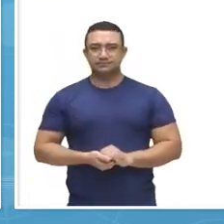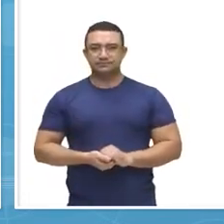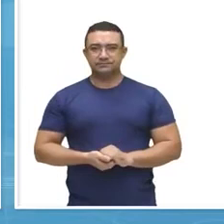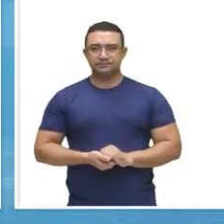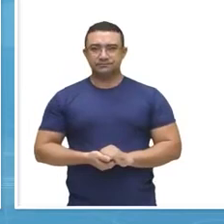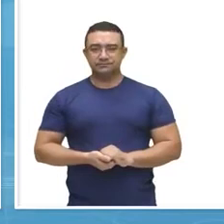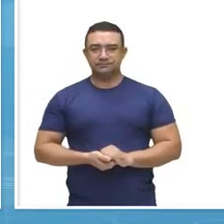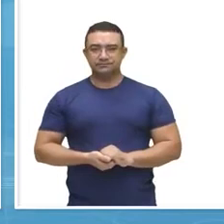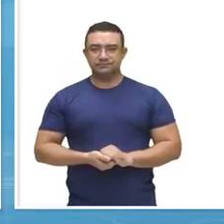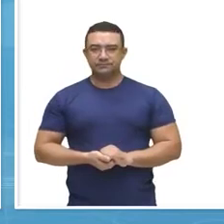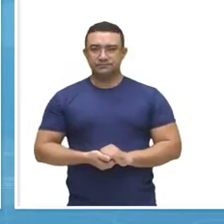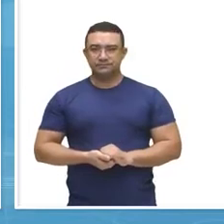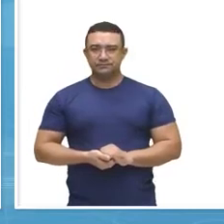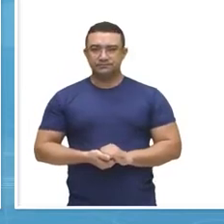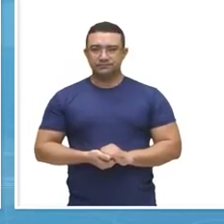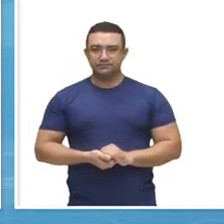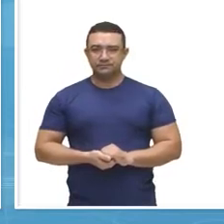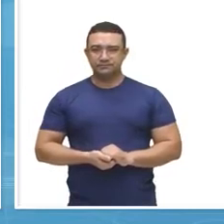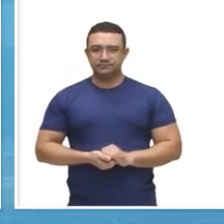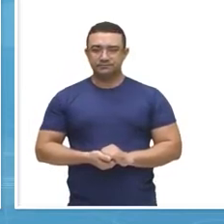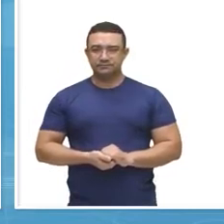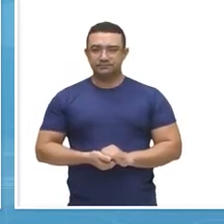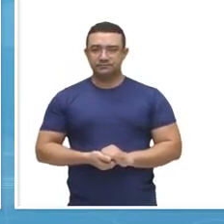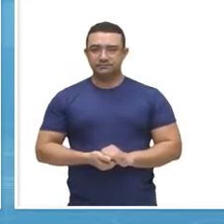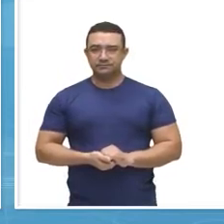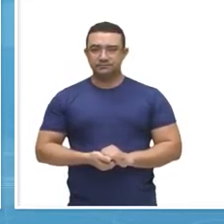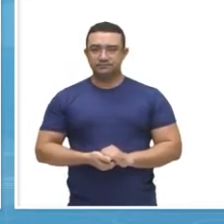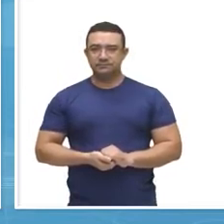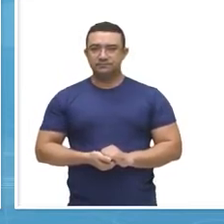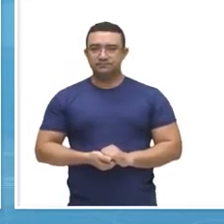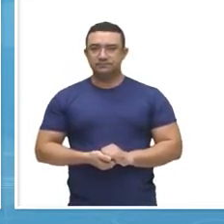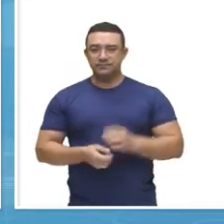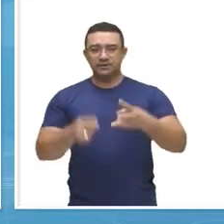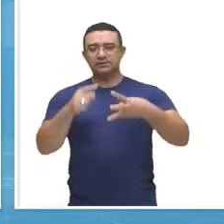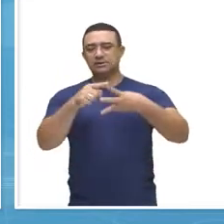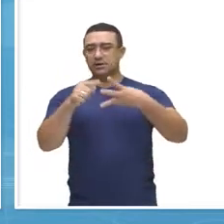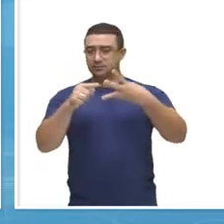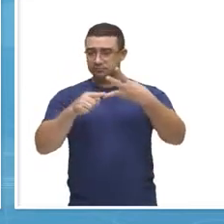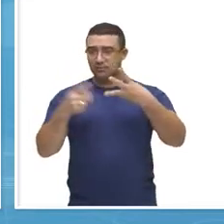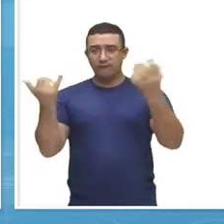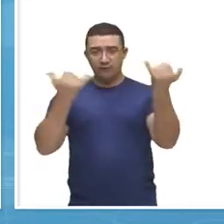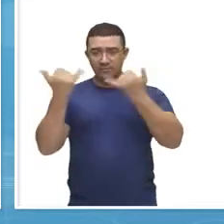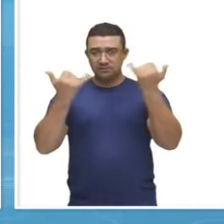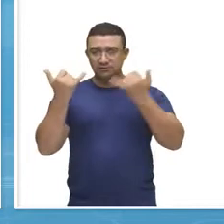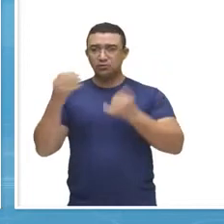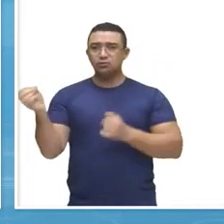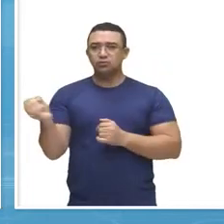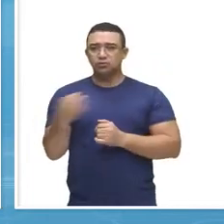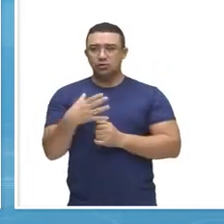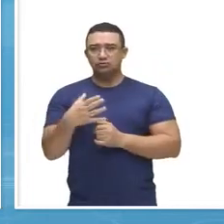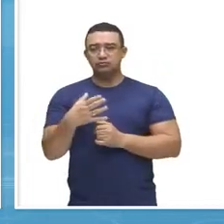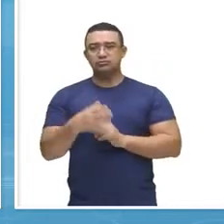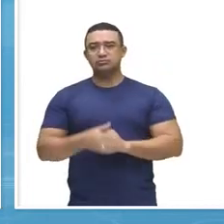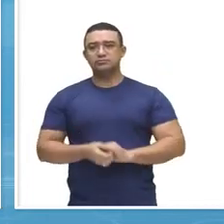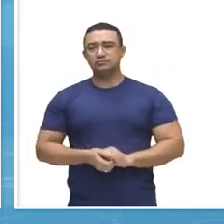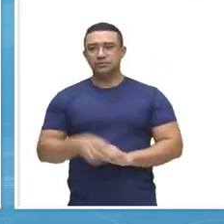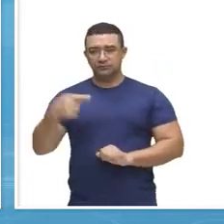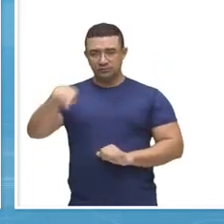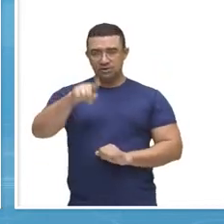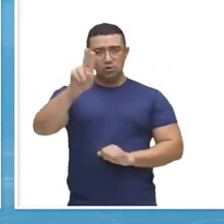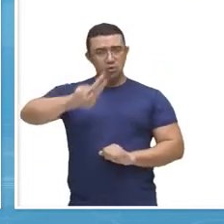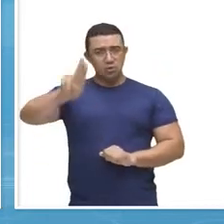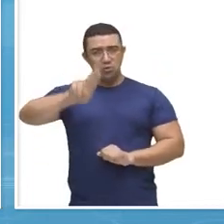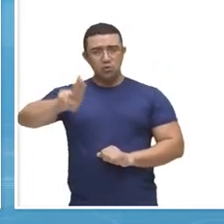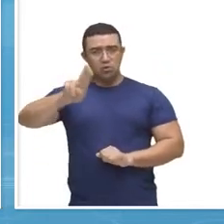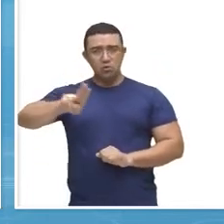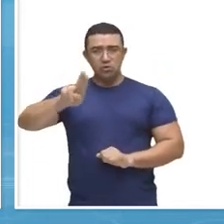em alguém. Drop a cup of coffee on somebody. Tá certo? Então, algumas informaçõezinhas novas aqui que vocês vão utilizar aí